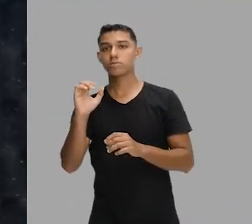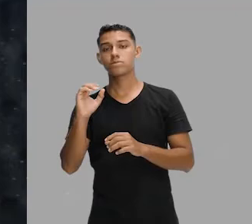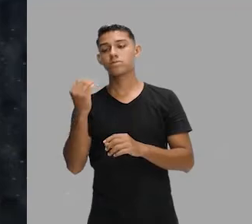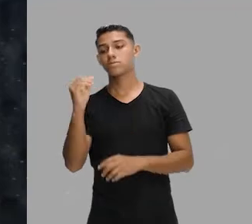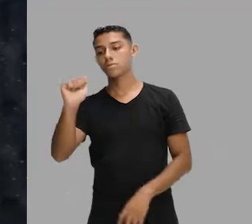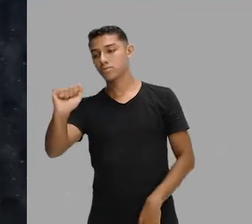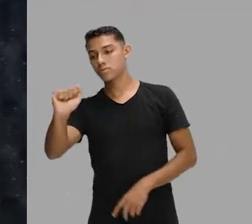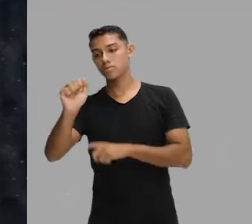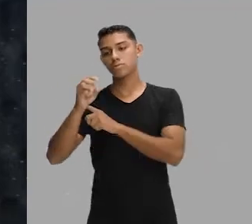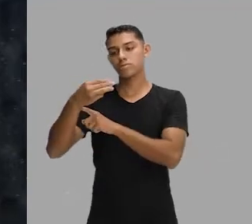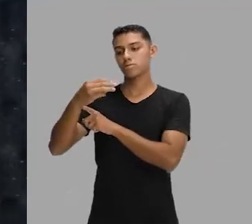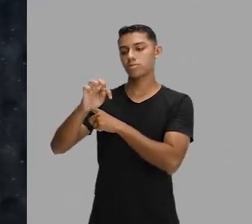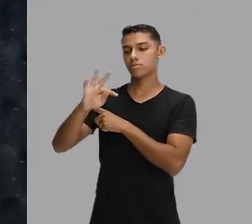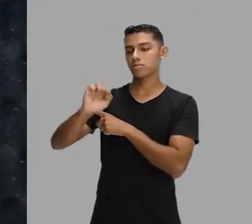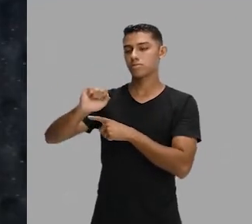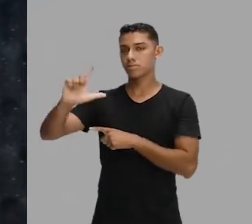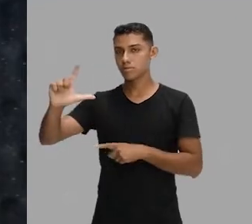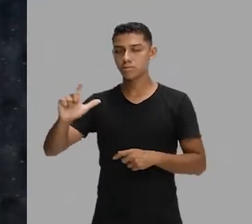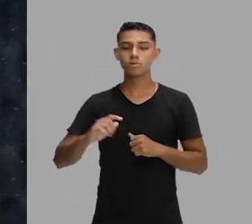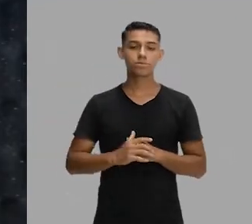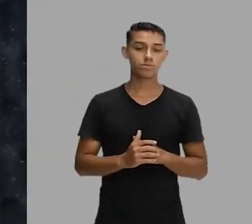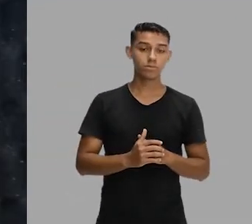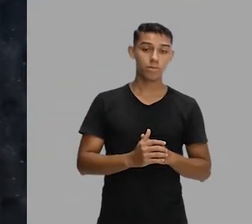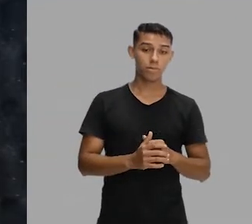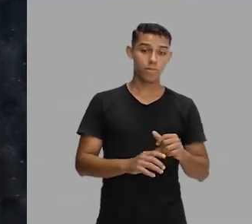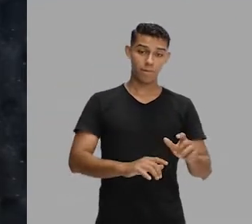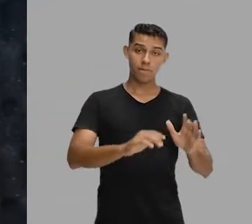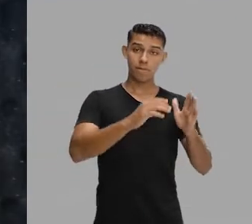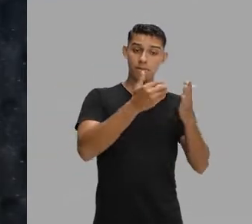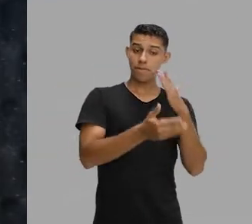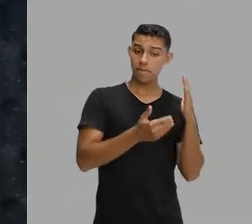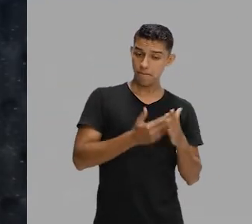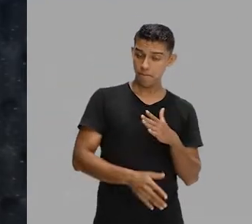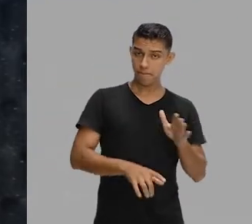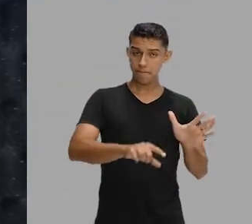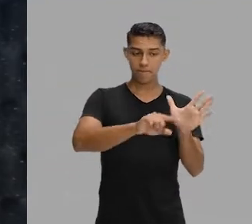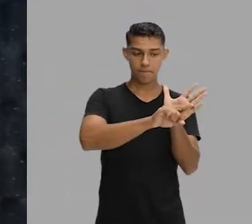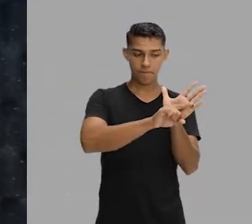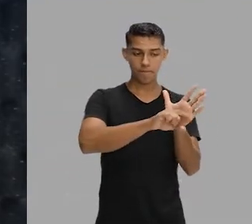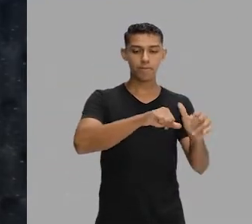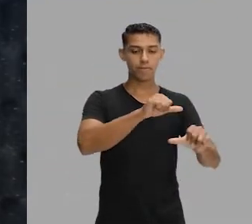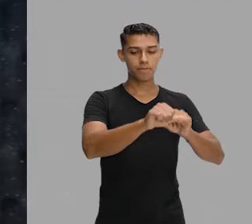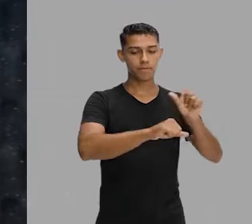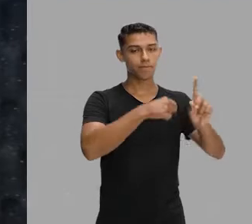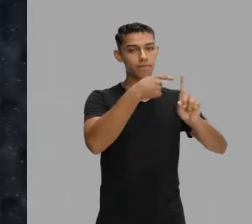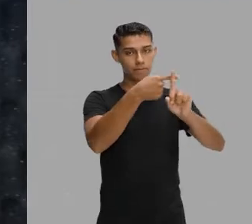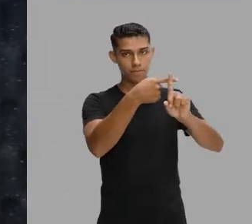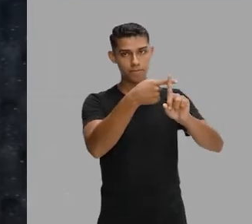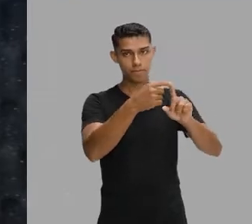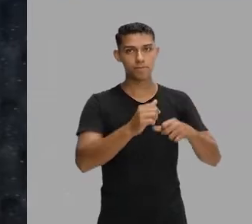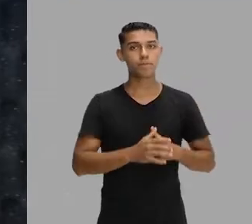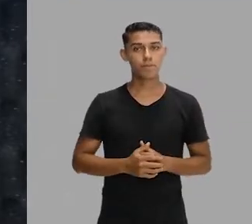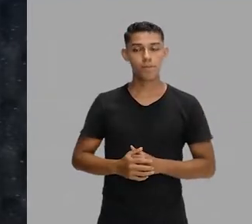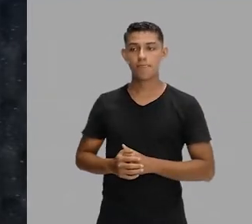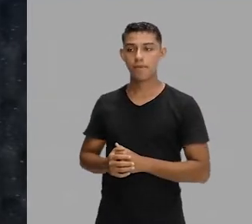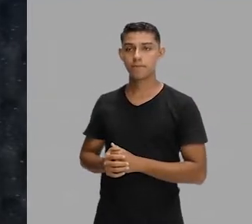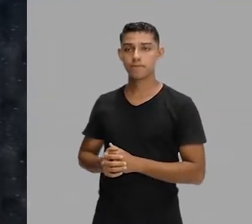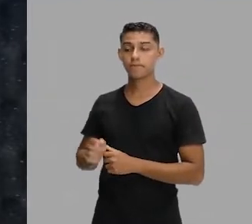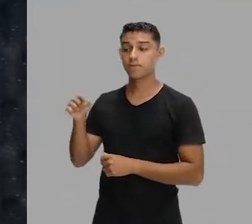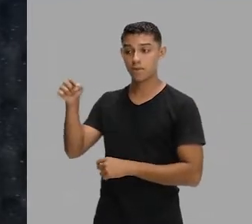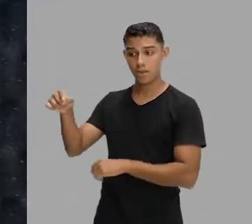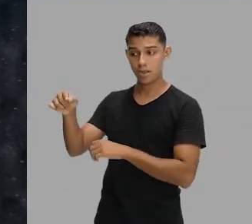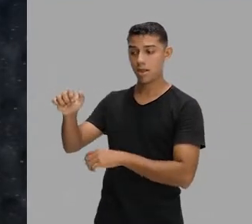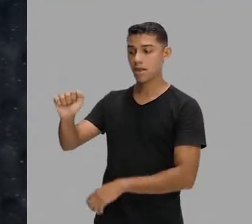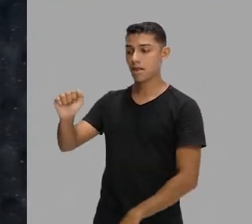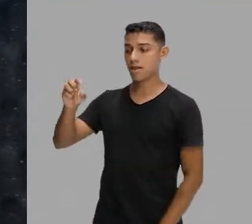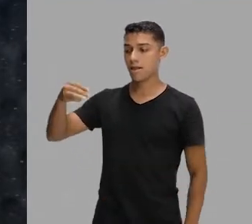perder elétrons, ele se torna positivo, e o ametal, né, tem a tendência de ganhar elétrons, ele vai se